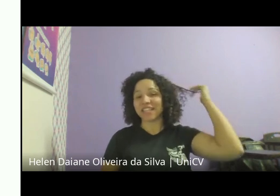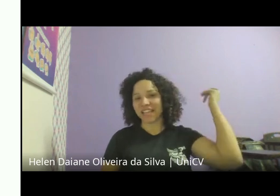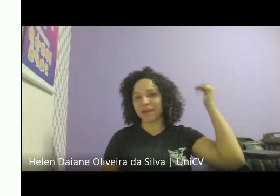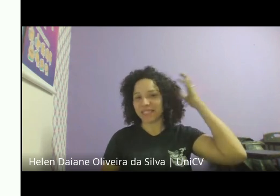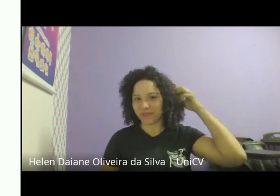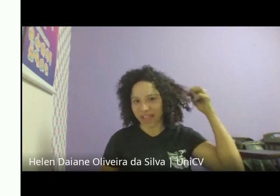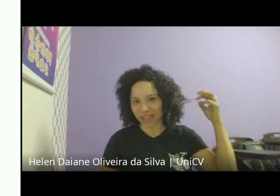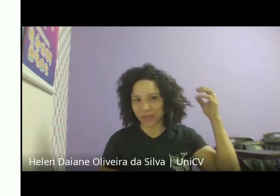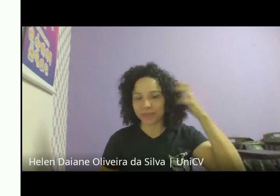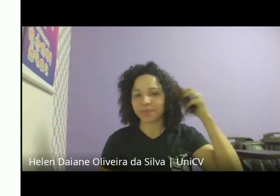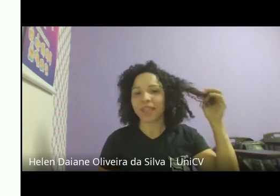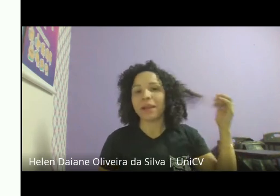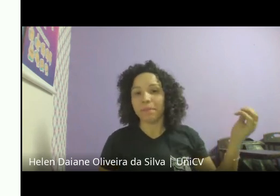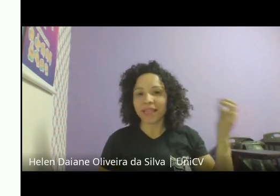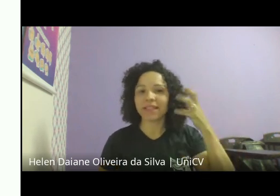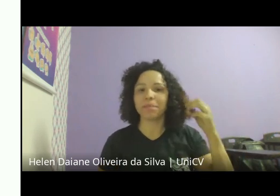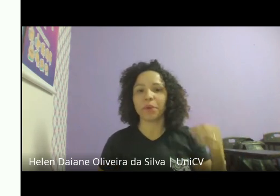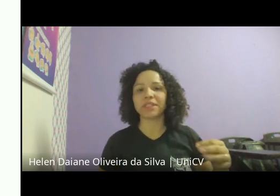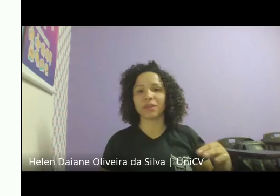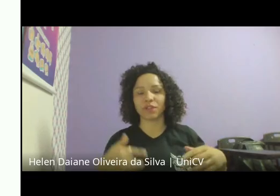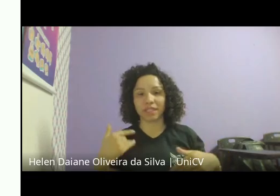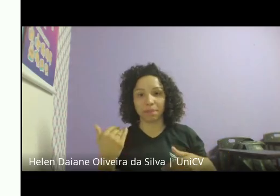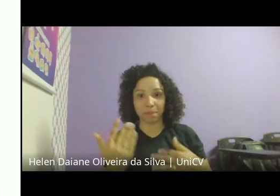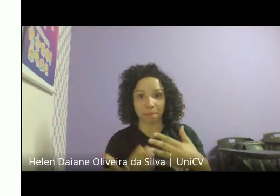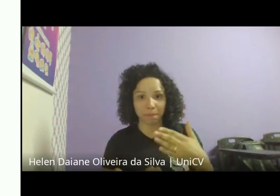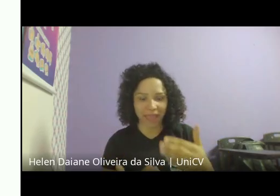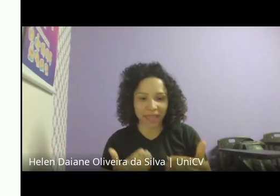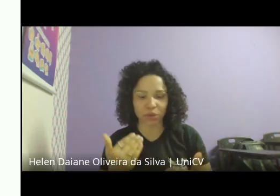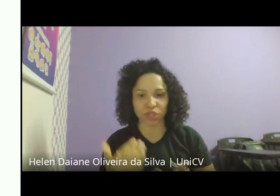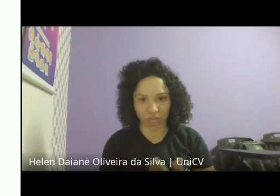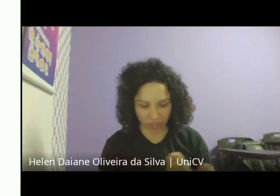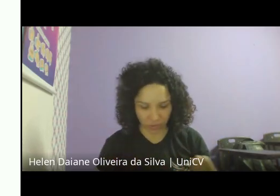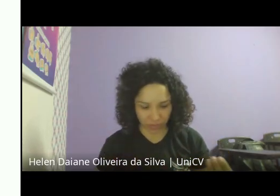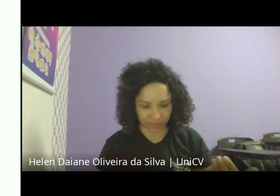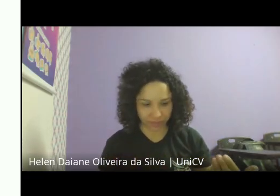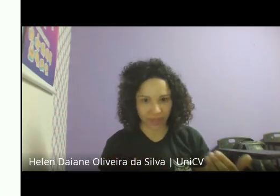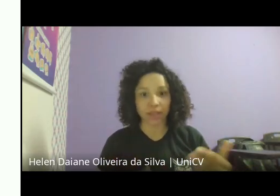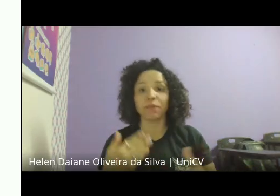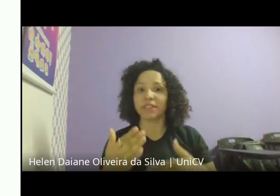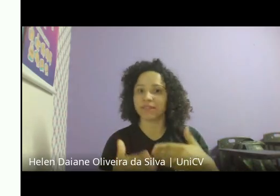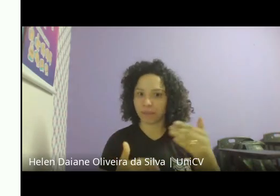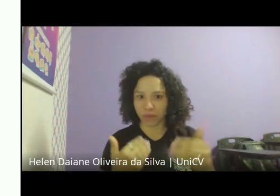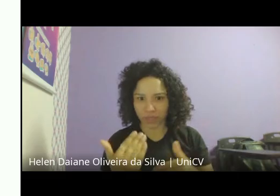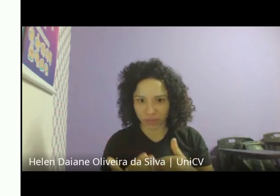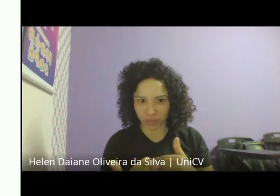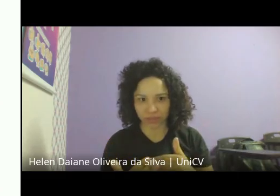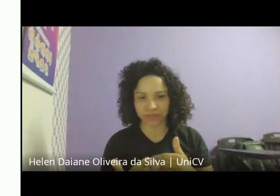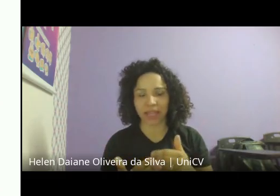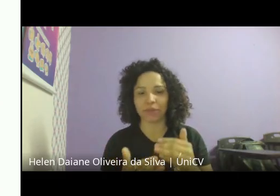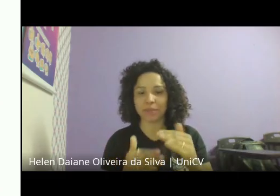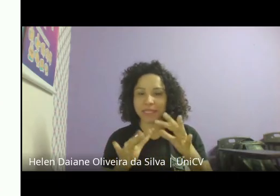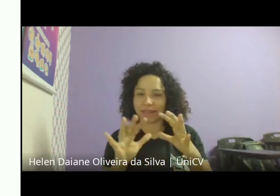Não diria que é mais fácil, mas depois que você pega o jeito, você vai